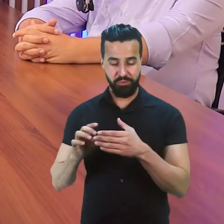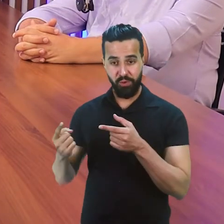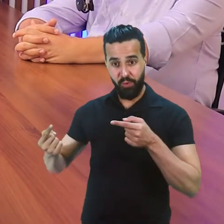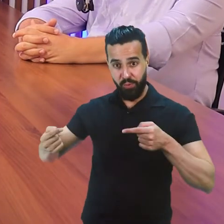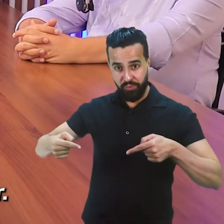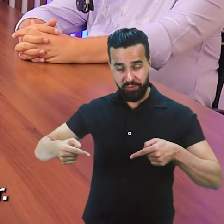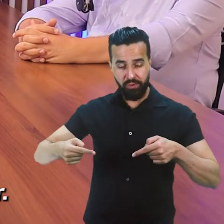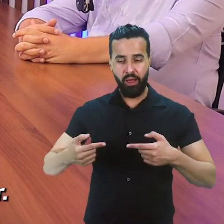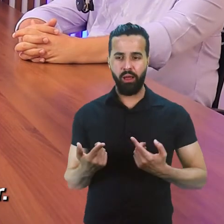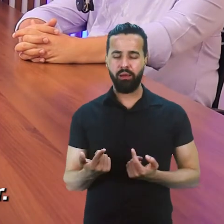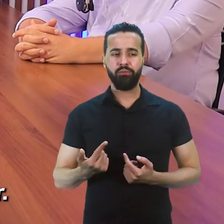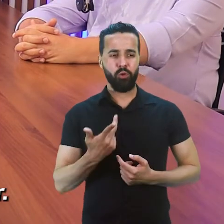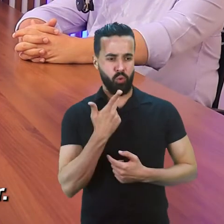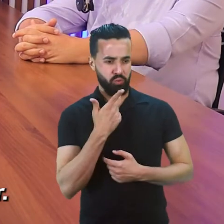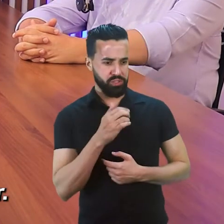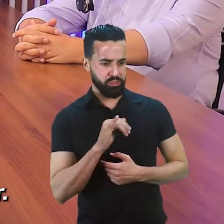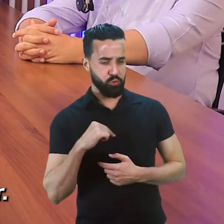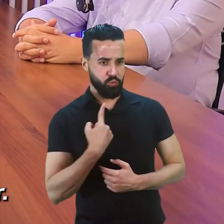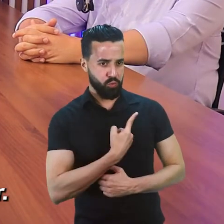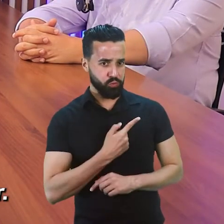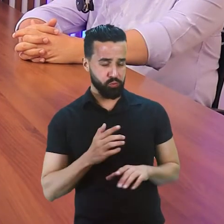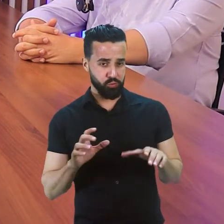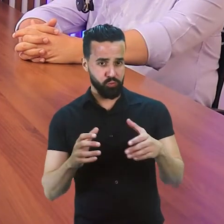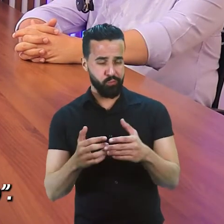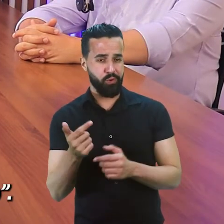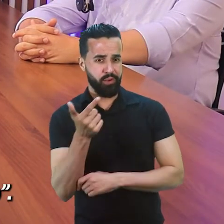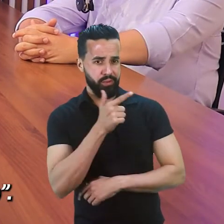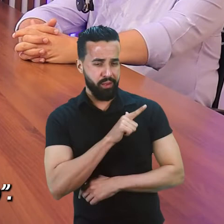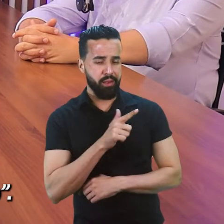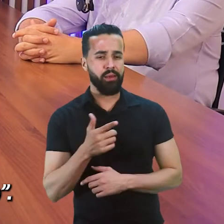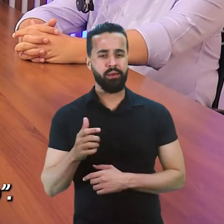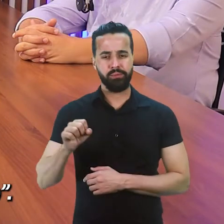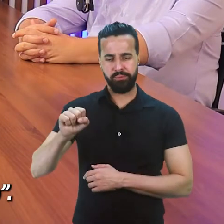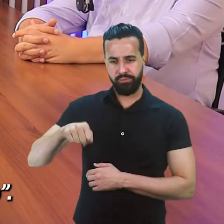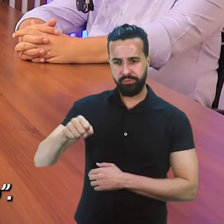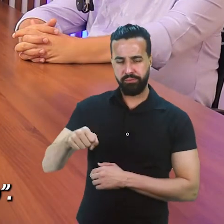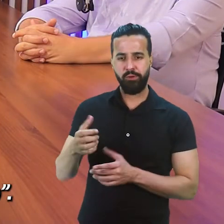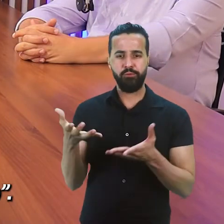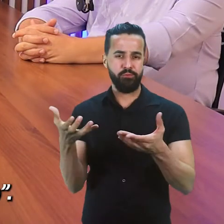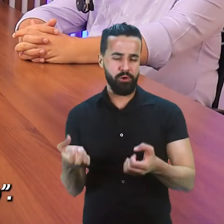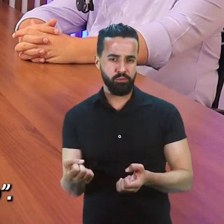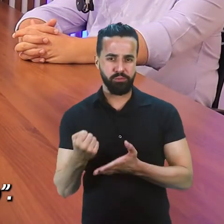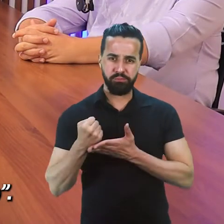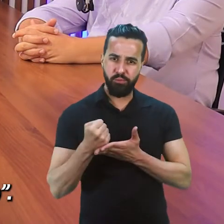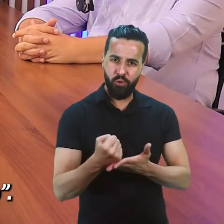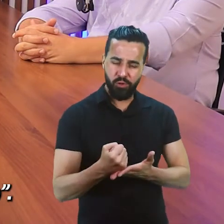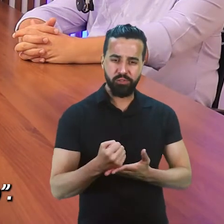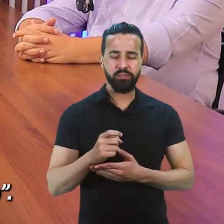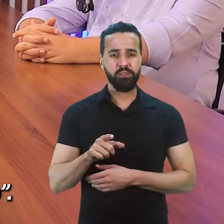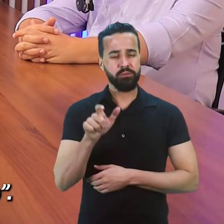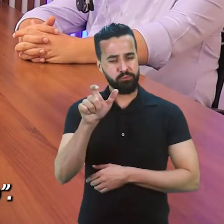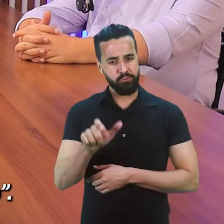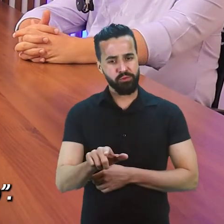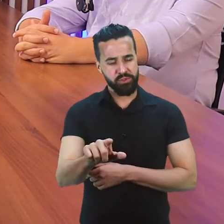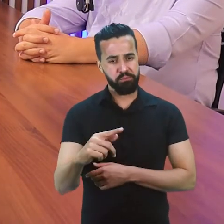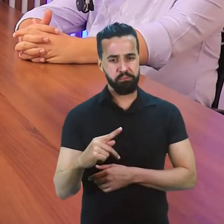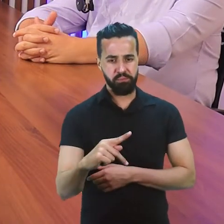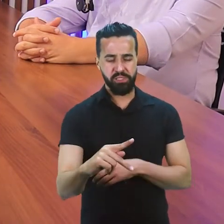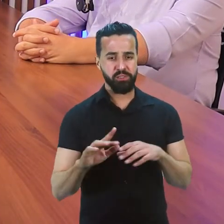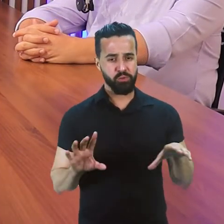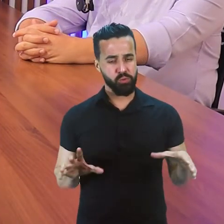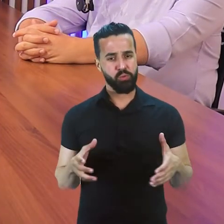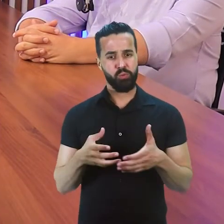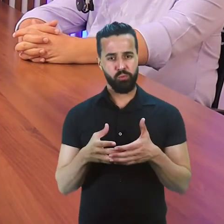Herbert, não, se a gente ganhar, a gente vai trabalhar, a gente dá um suporte e você vai ser o presidente da comissão. A